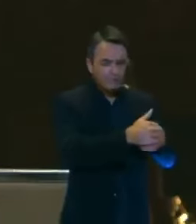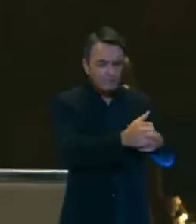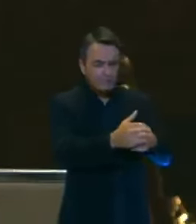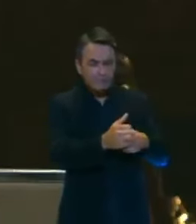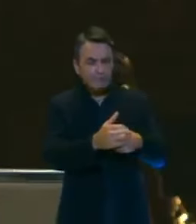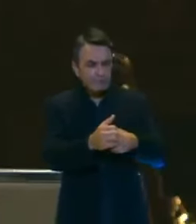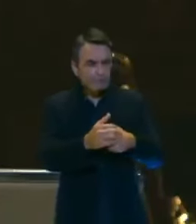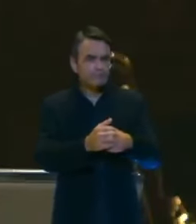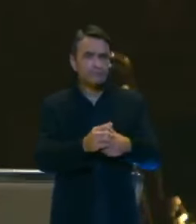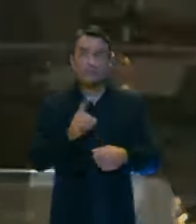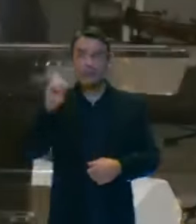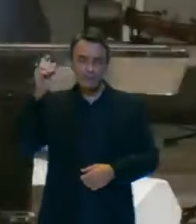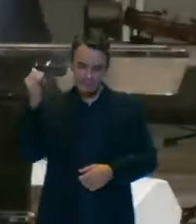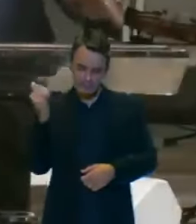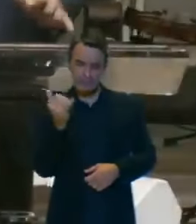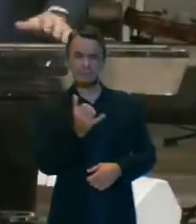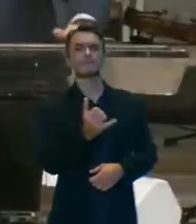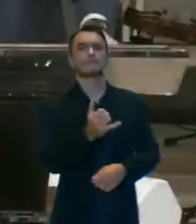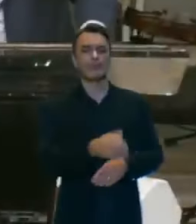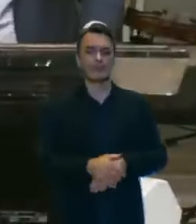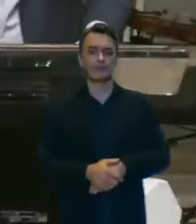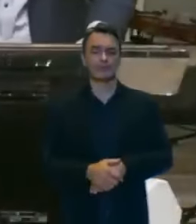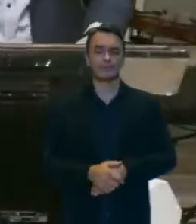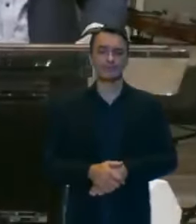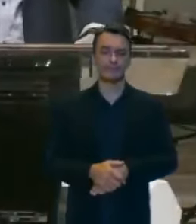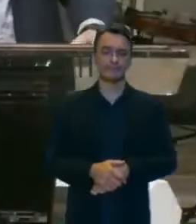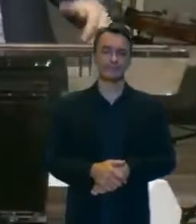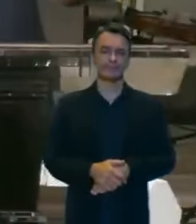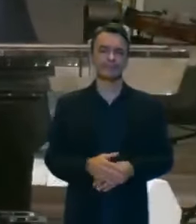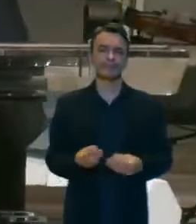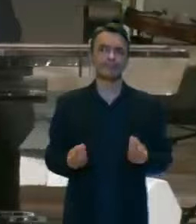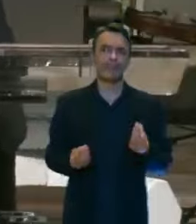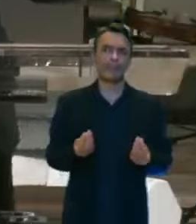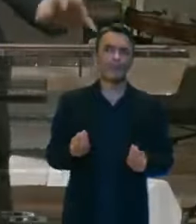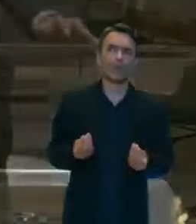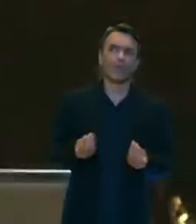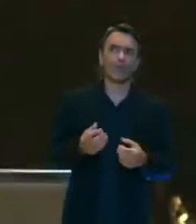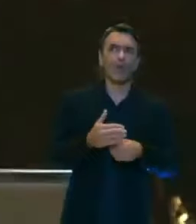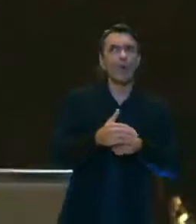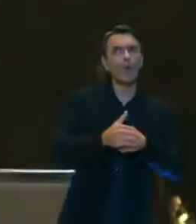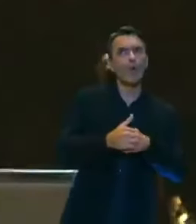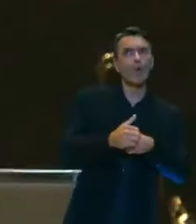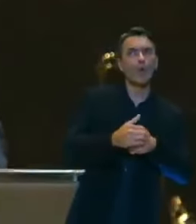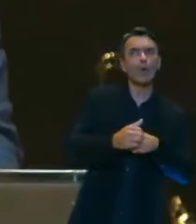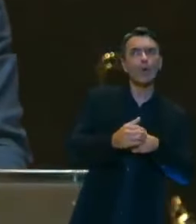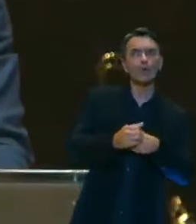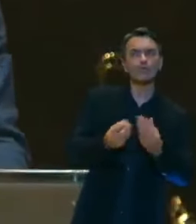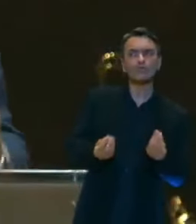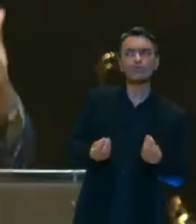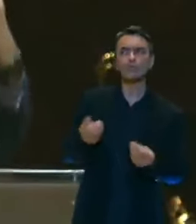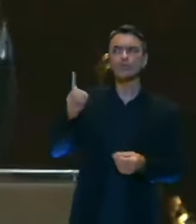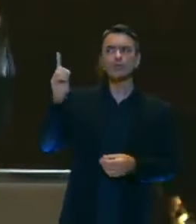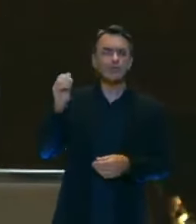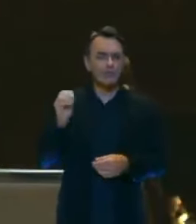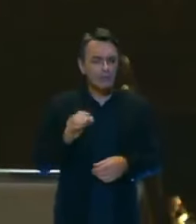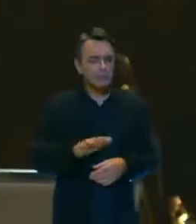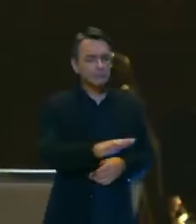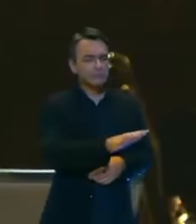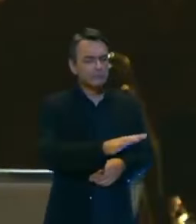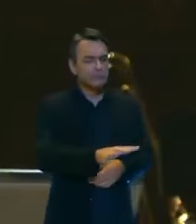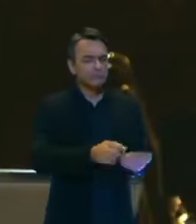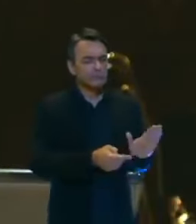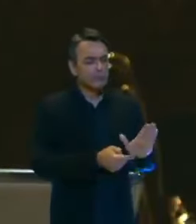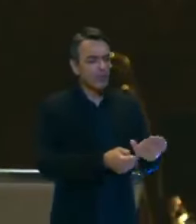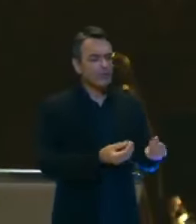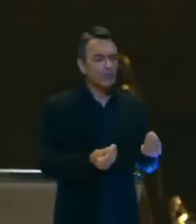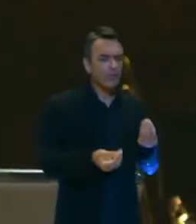diz o Deus de vocês. Como é que o consolo de Deus se manifesta aqui? Qual é o